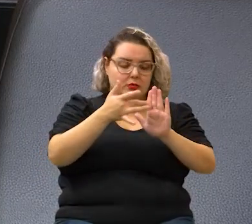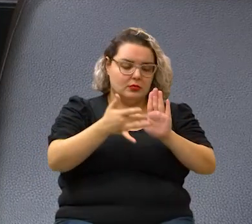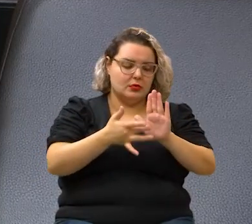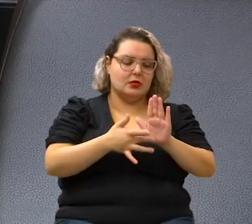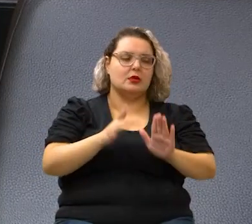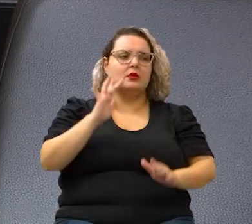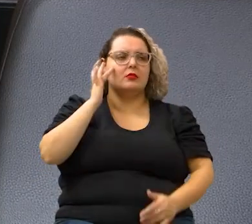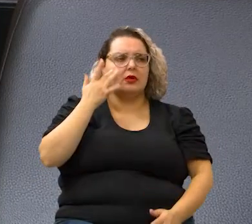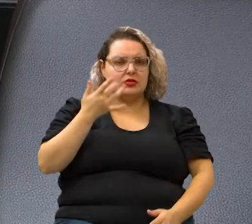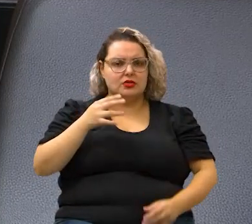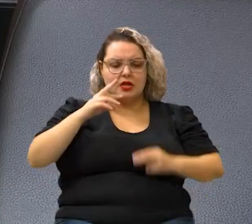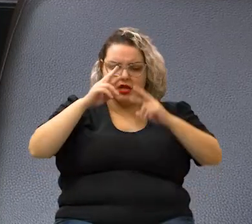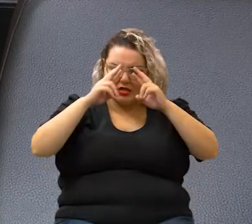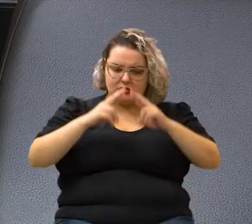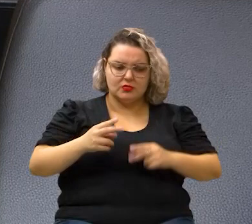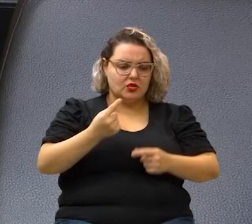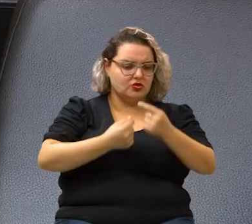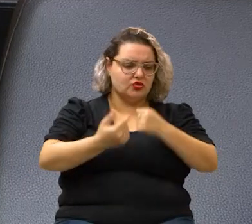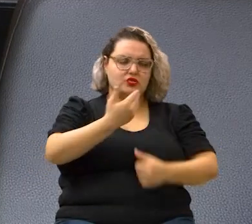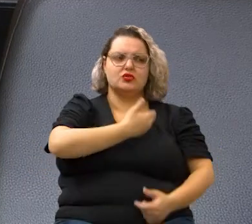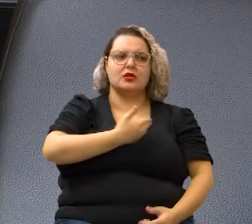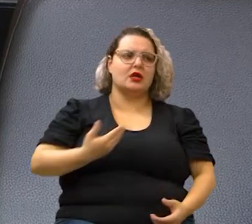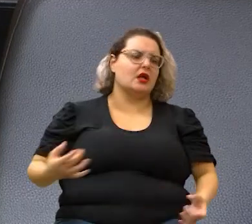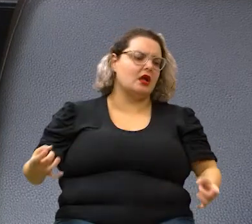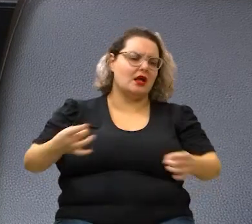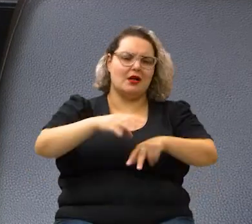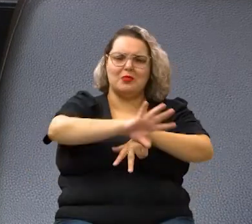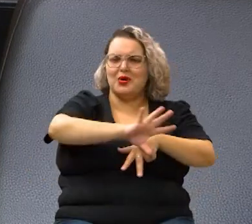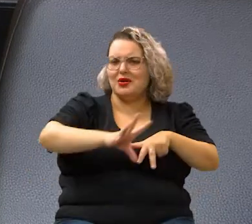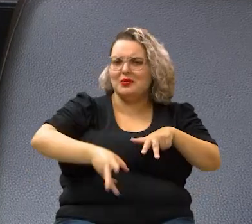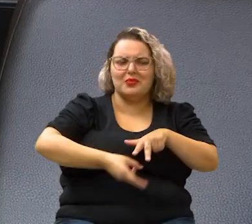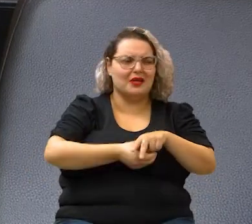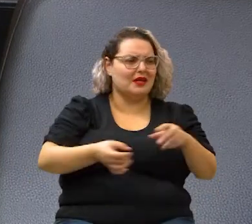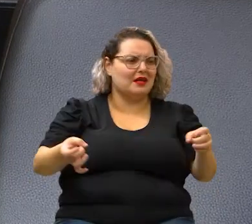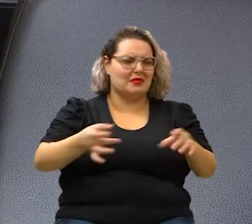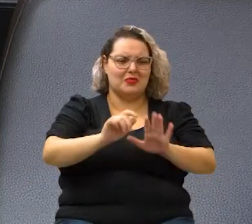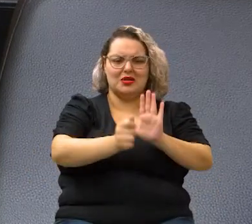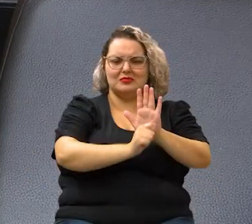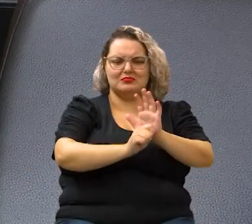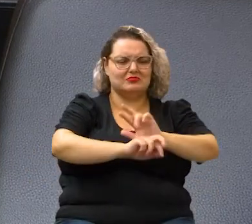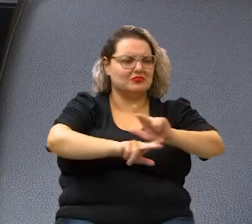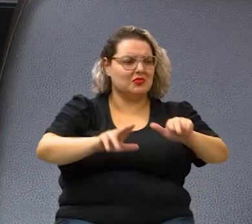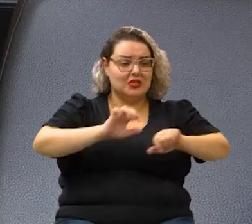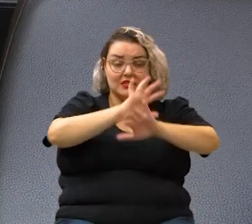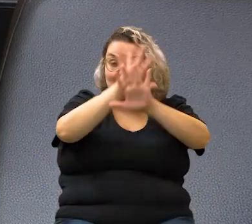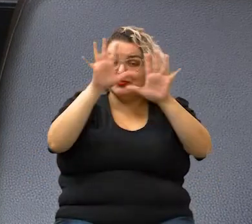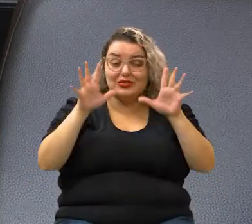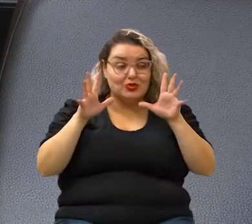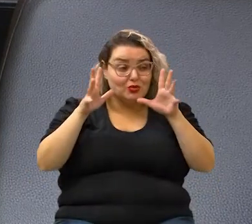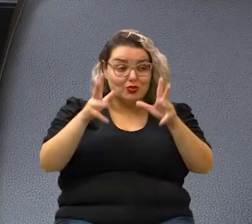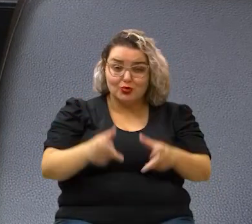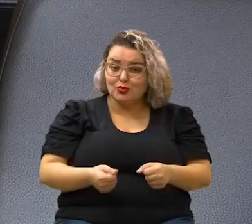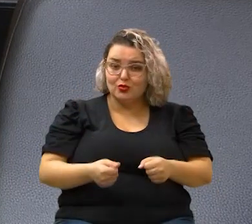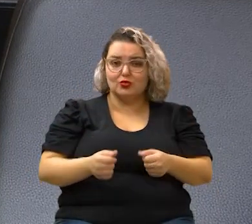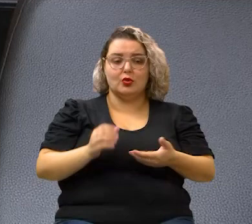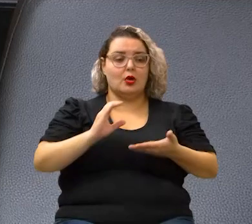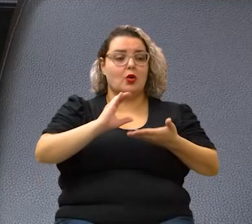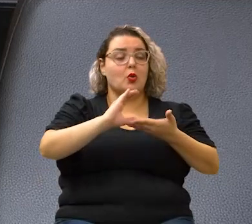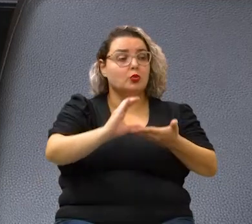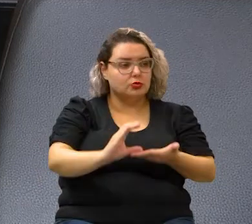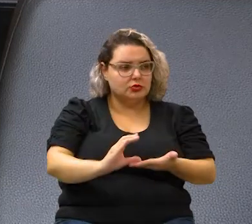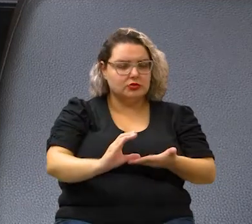outra pauta também, né? Acho que é respeito ao dinheiro público, combate à corrupção, combate às drogas, transparência em